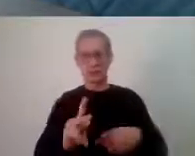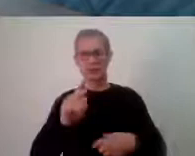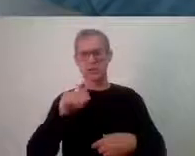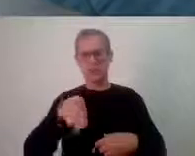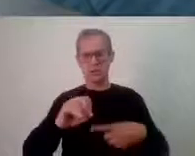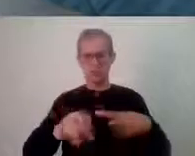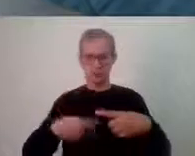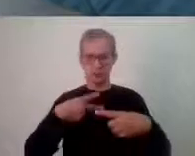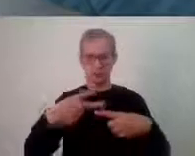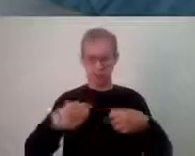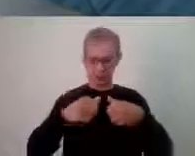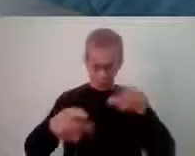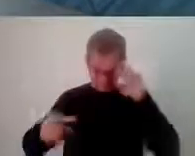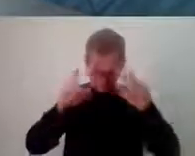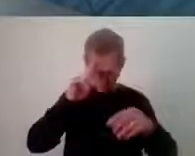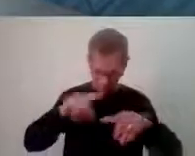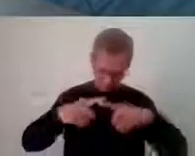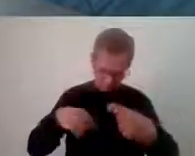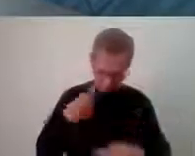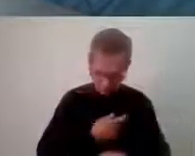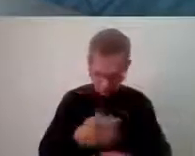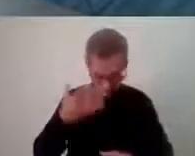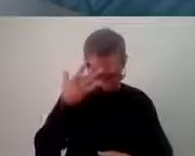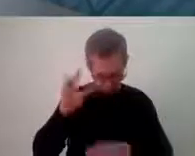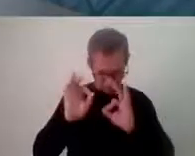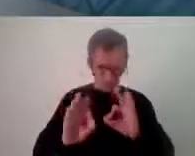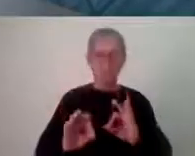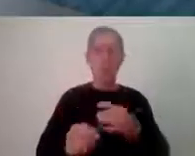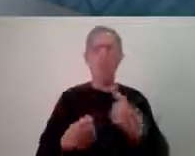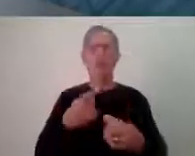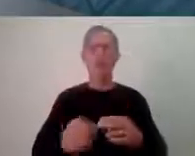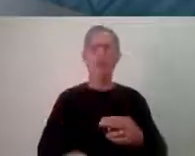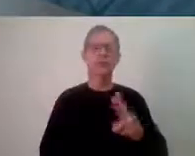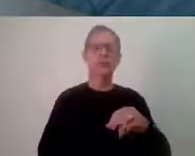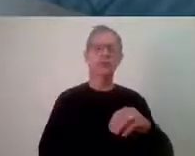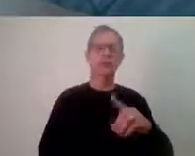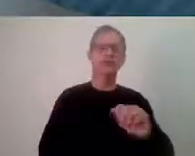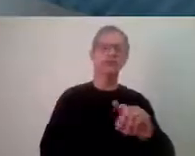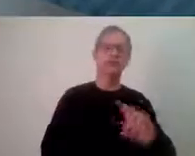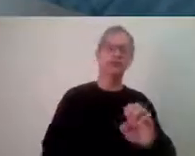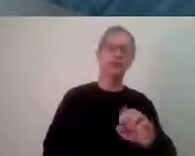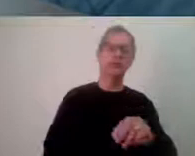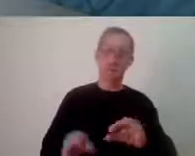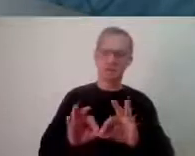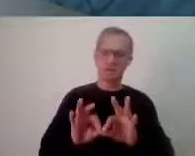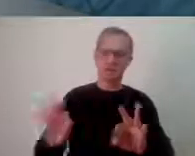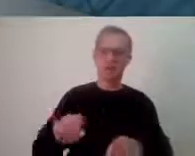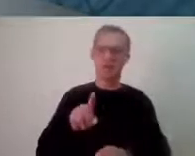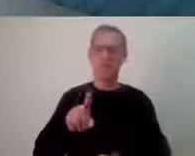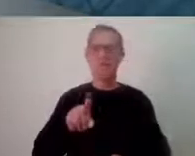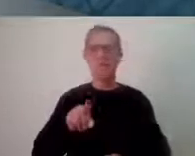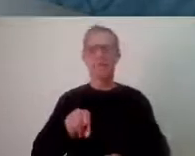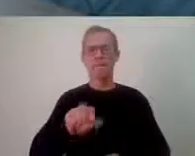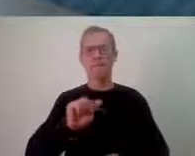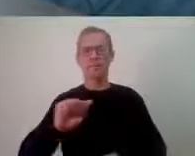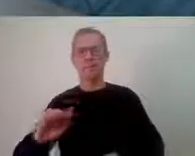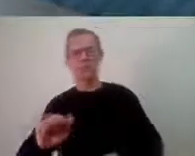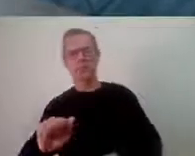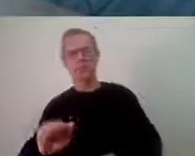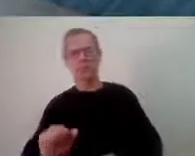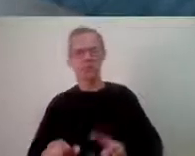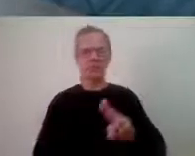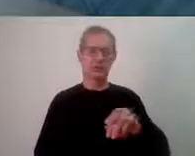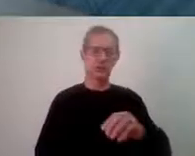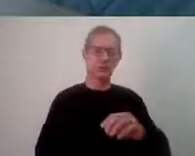quadrado. É essa que é a ideia ali, só que a gente não sabe qual é a unidade de medida. Por isso que a gente coloca U.A, que significa unidade